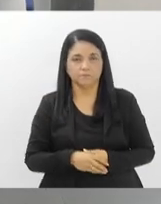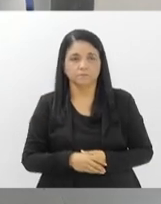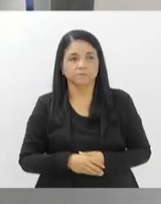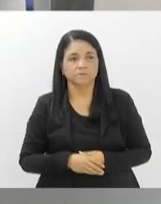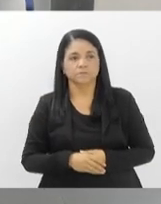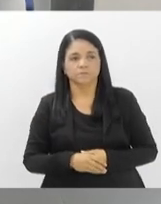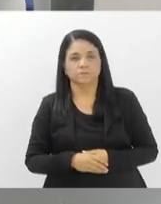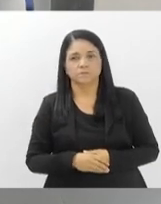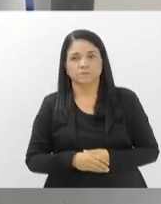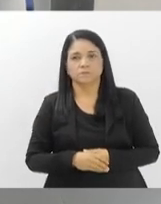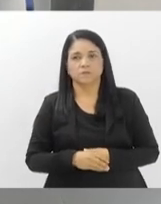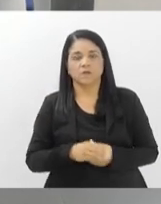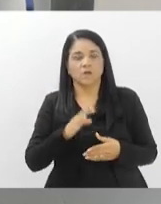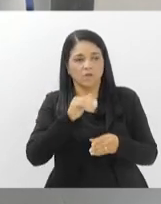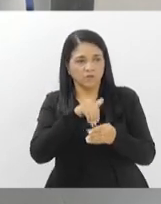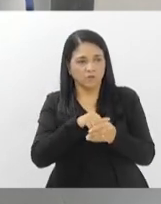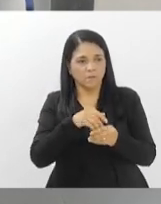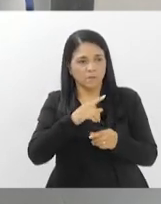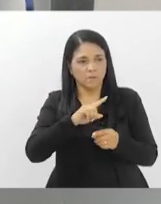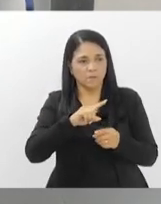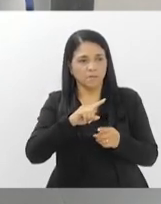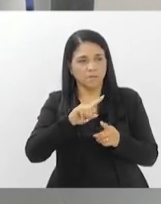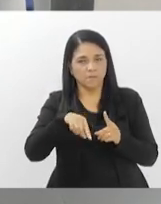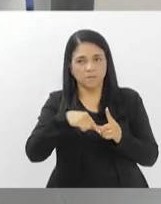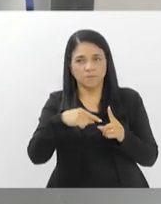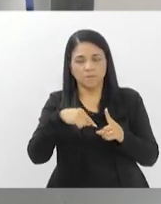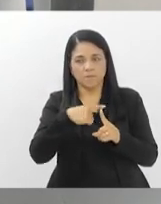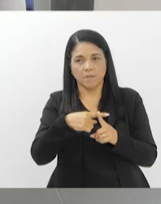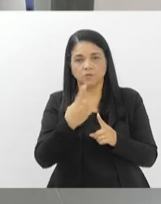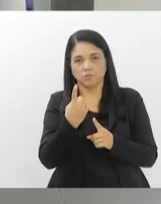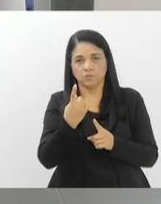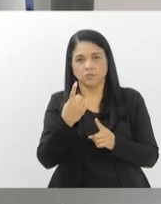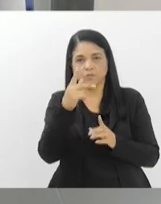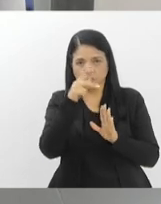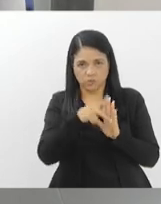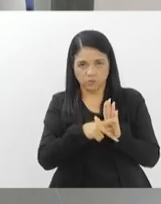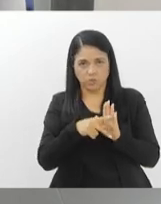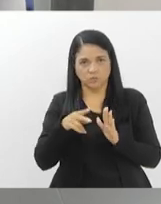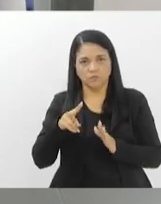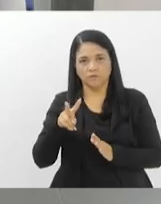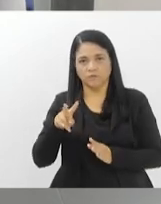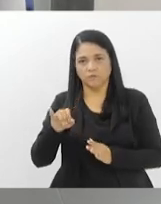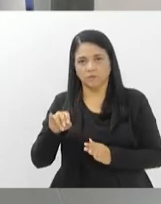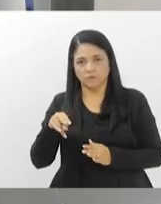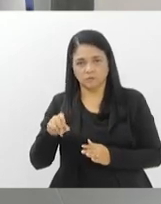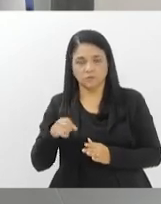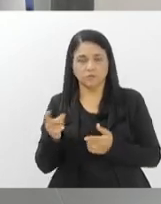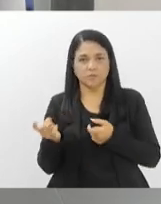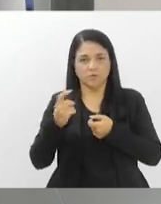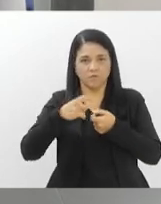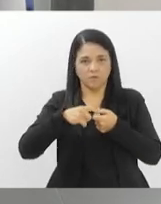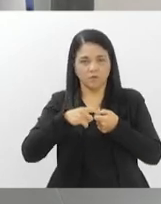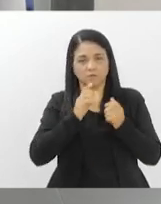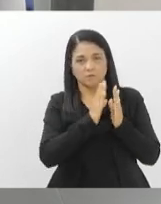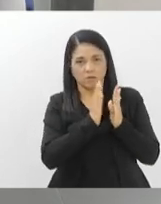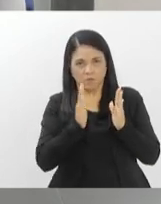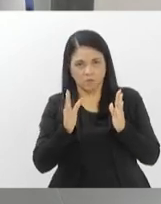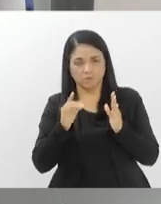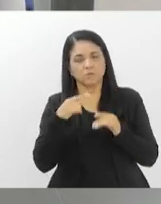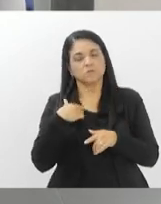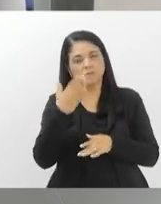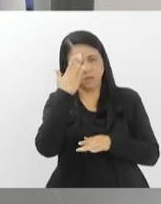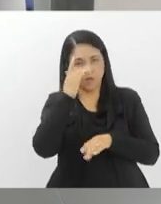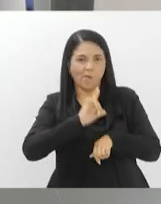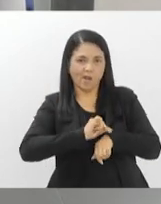Vou votar só mais um projeto, deputado Fred, de relatoria do deputado Cozzolino. Na sequência, a gente volta para as questões de ordem, que Vossa Excelência tem o horário